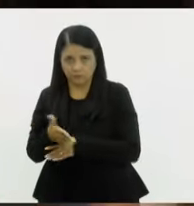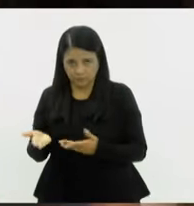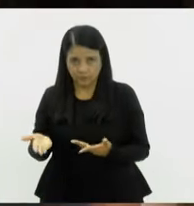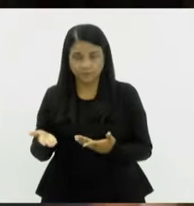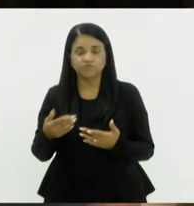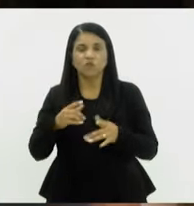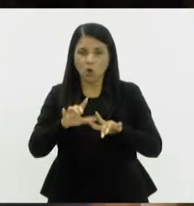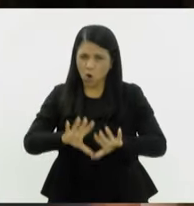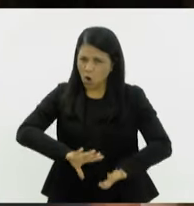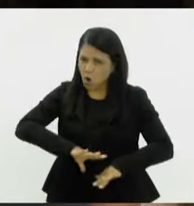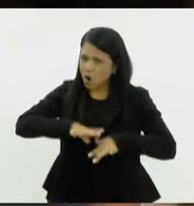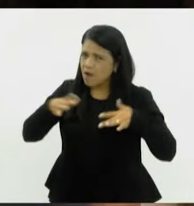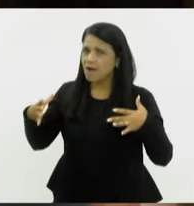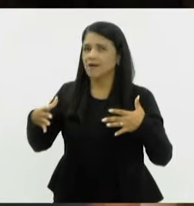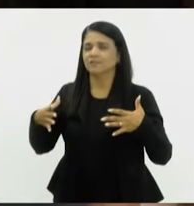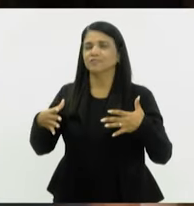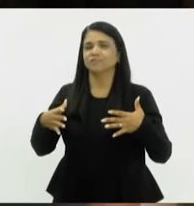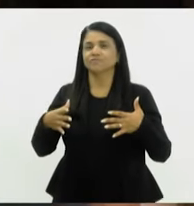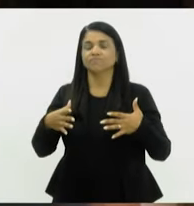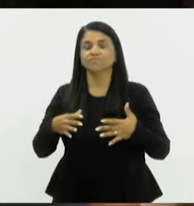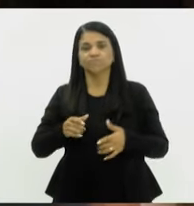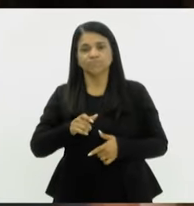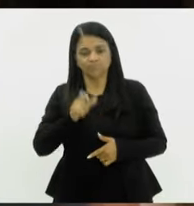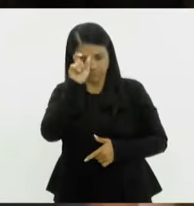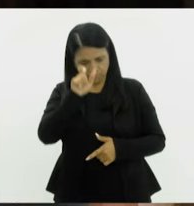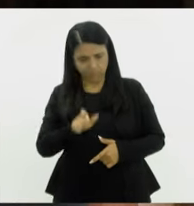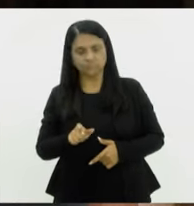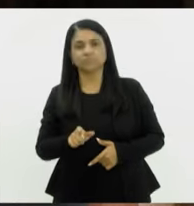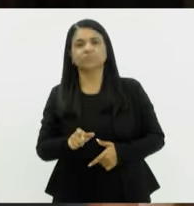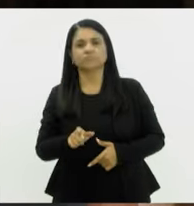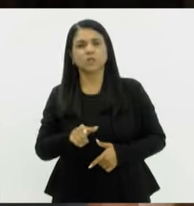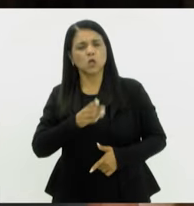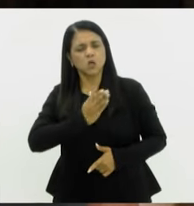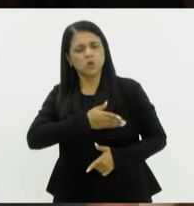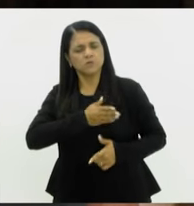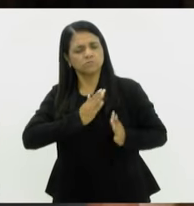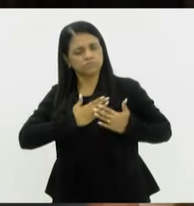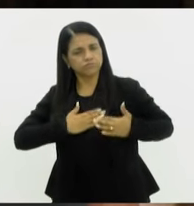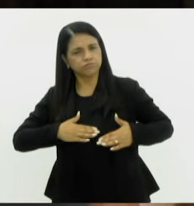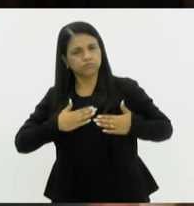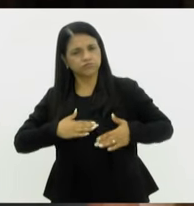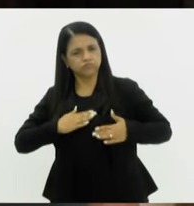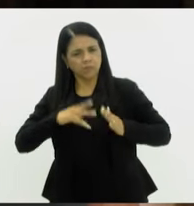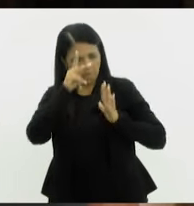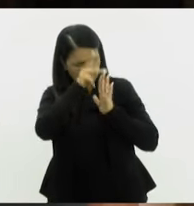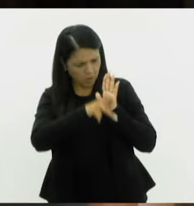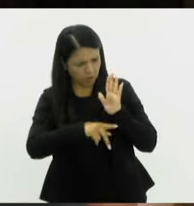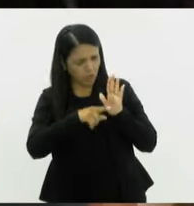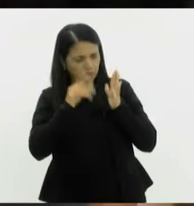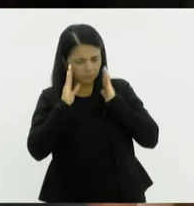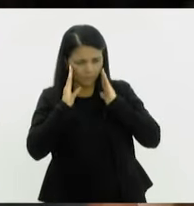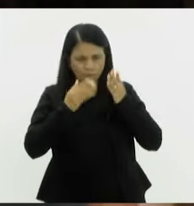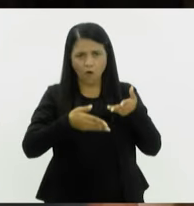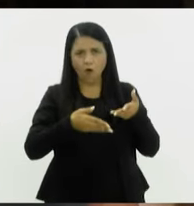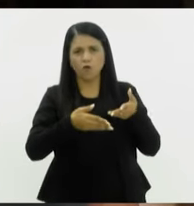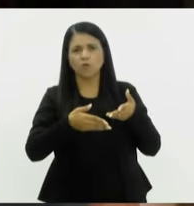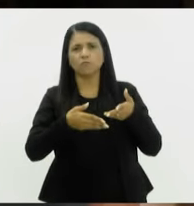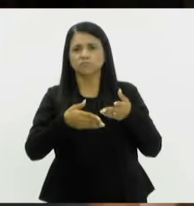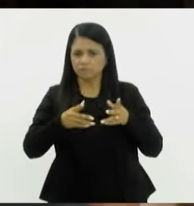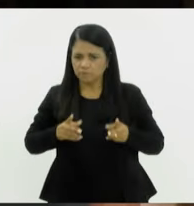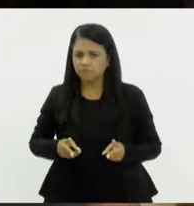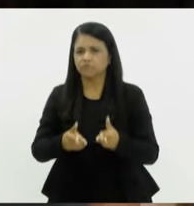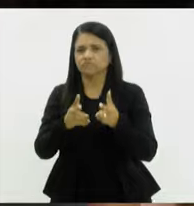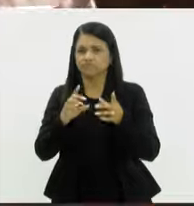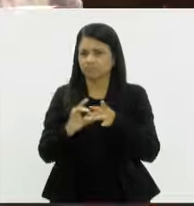muita coragem coluna ereta Coração tranquilo cabeça num projeto avançado estamos juntas e contem conosco